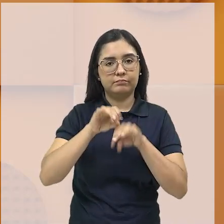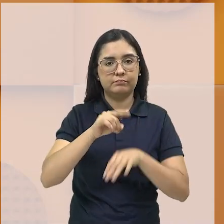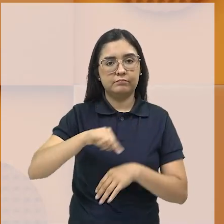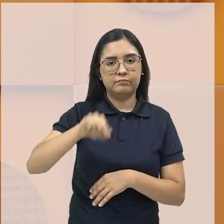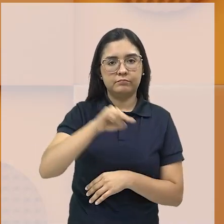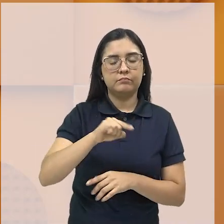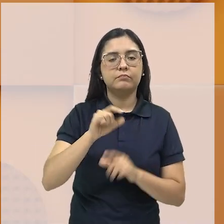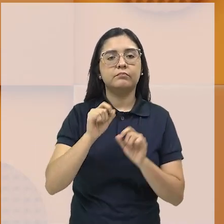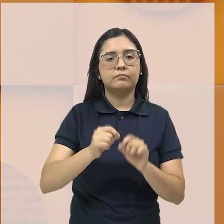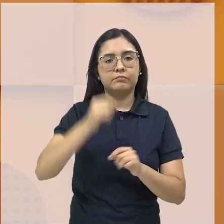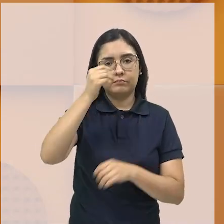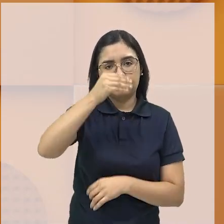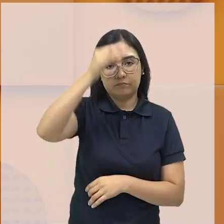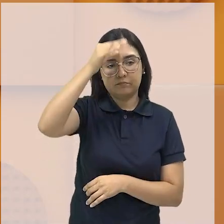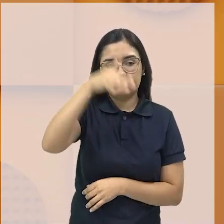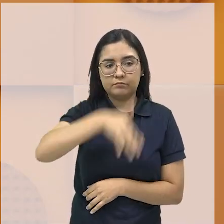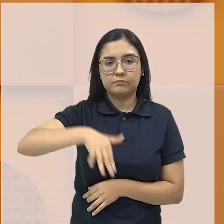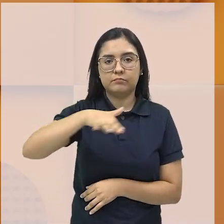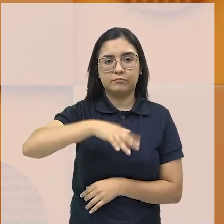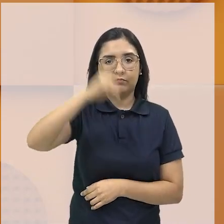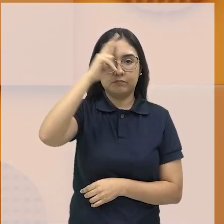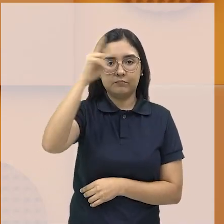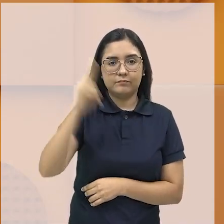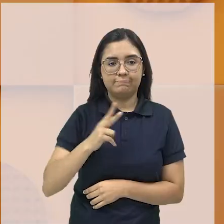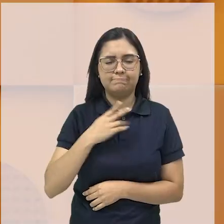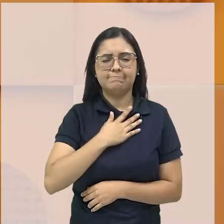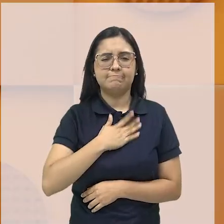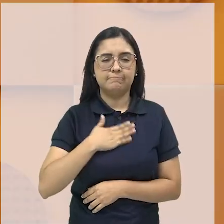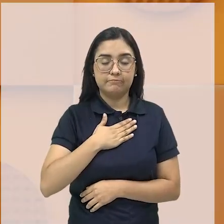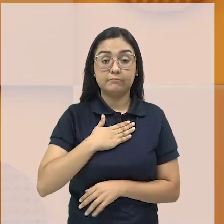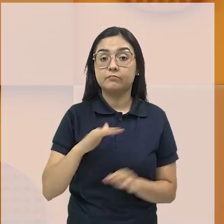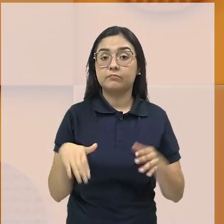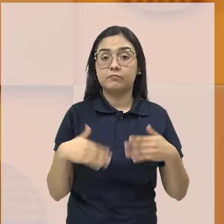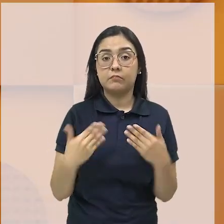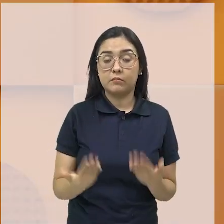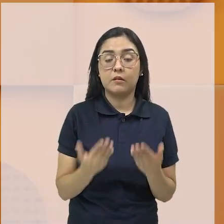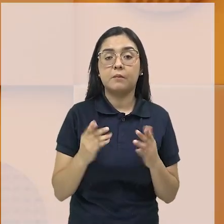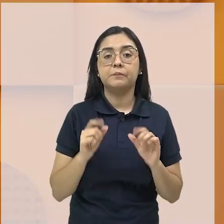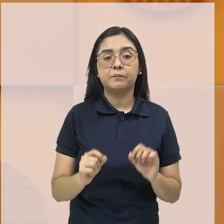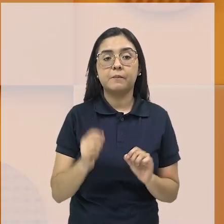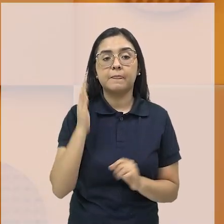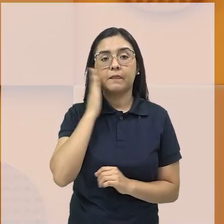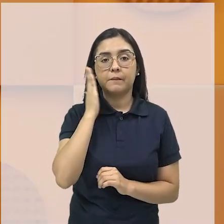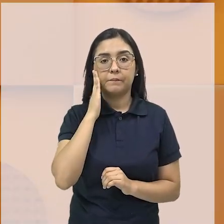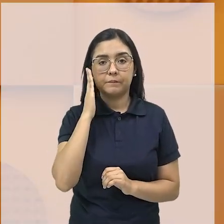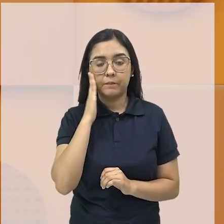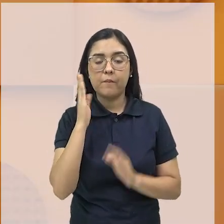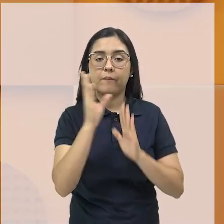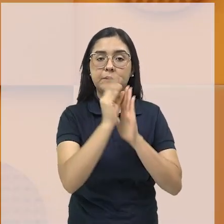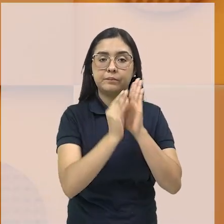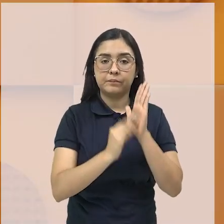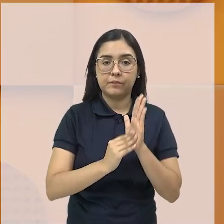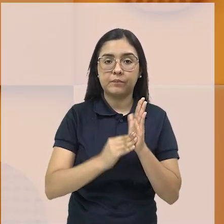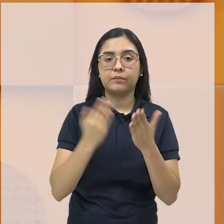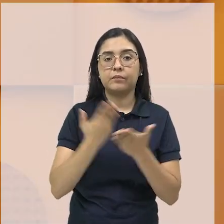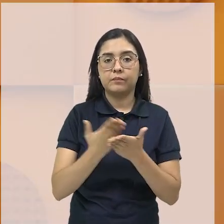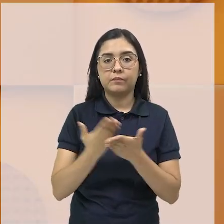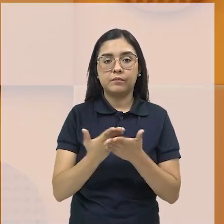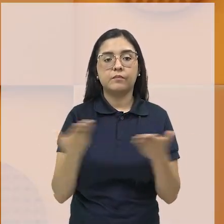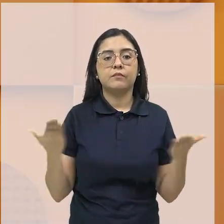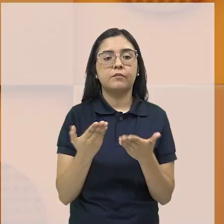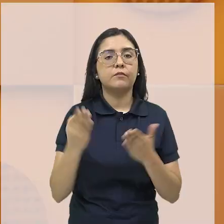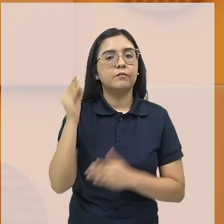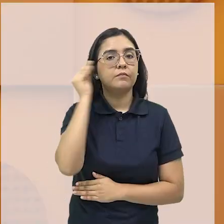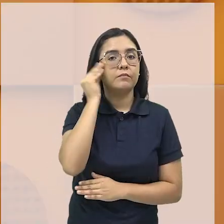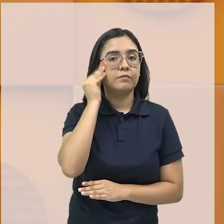pelo conhecimento histórico com todo o prazer do mundo. Então, para a gente saber o que iremos trabalhar nessa aula de hoje, vamos